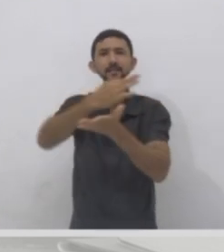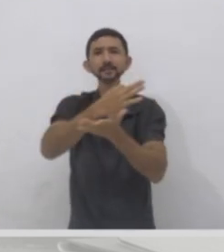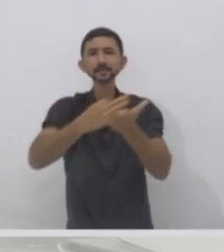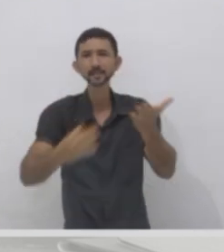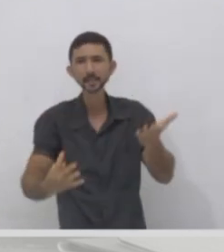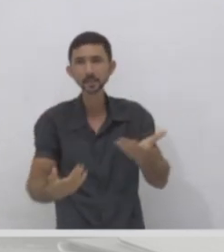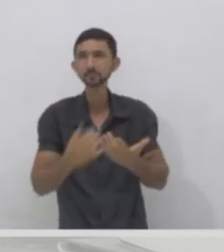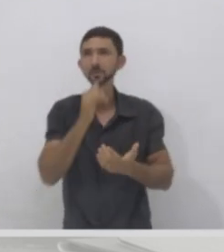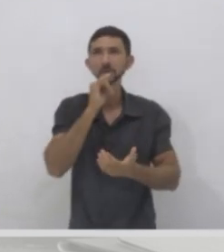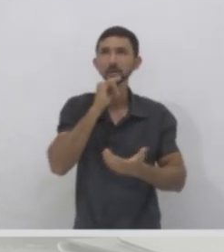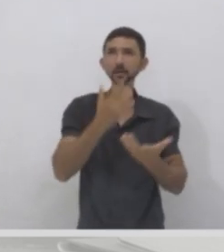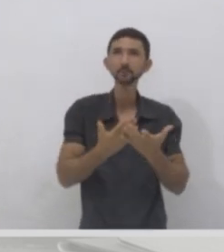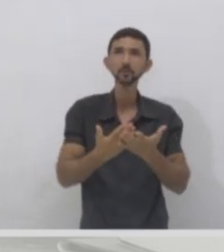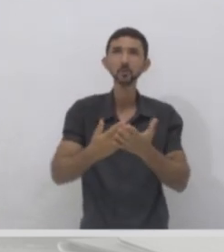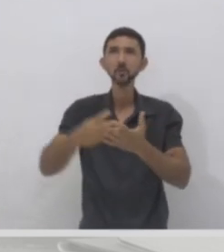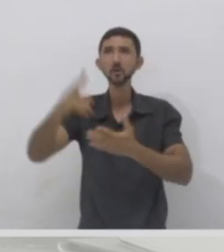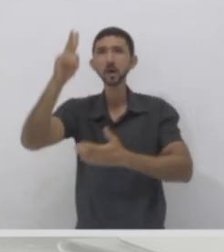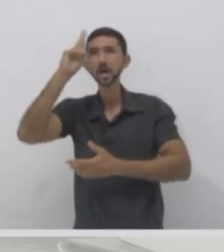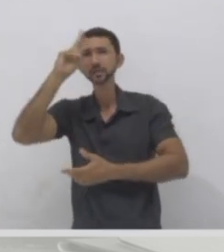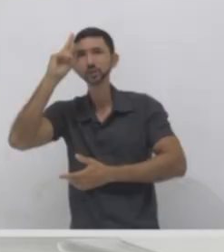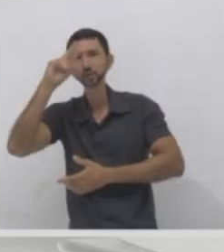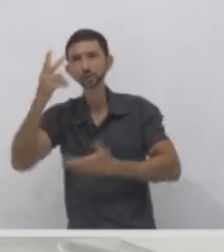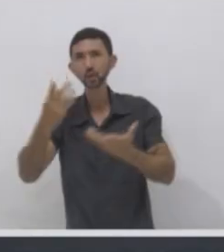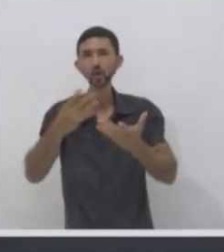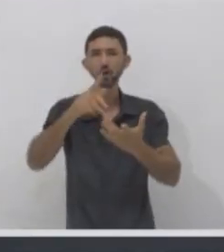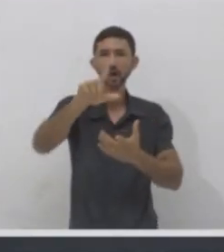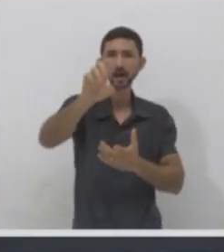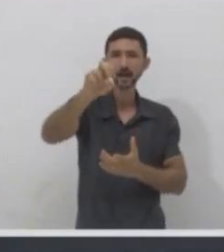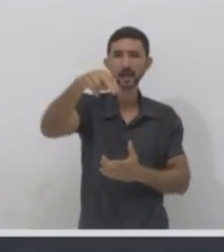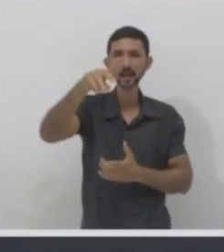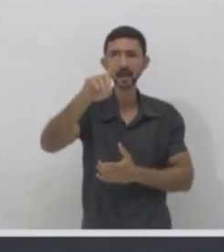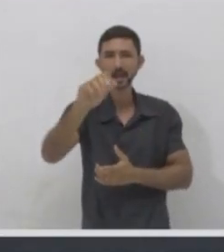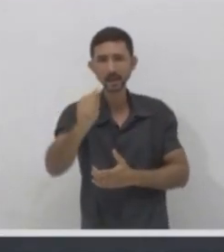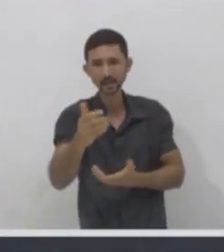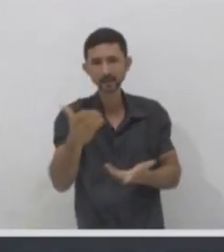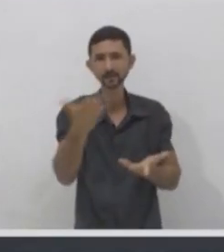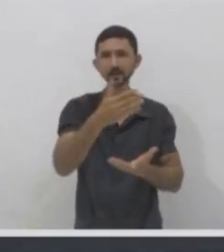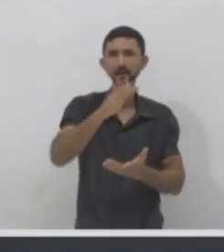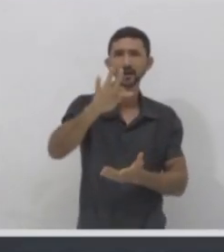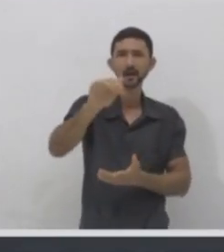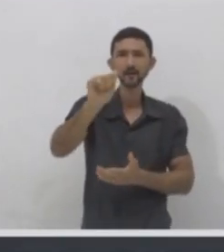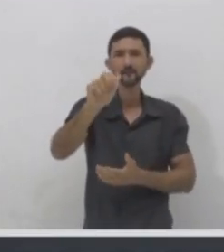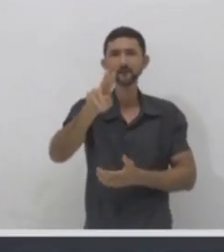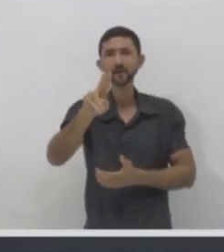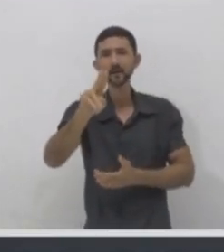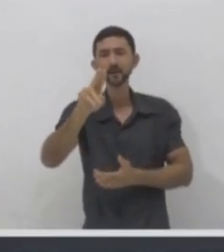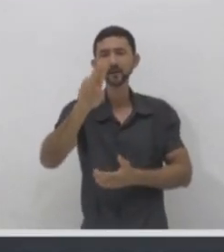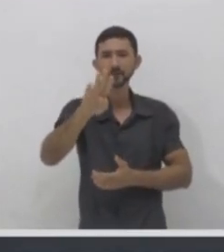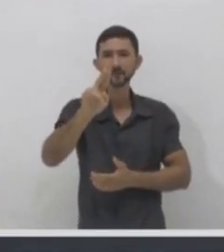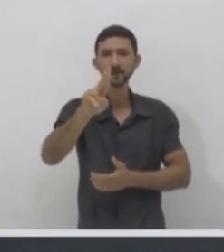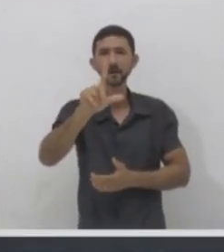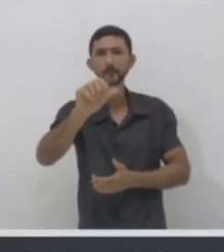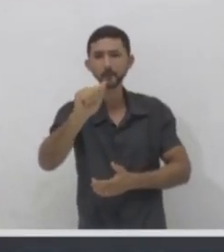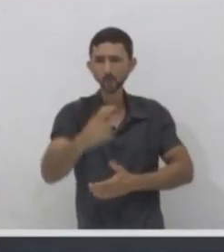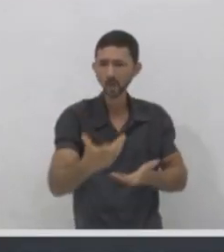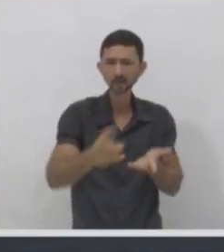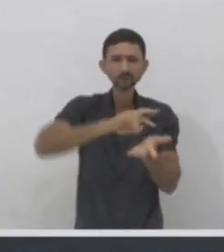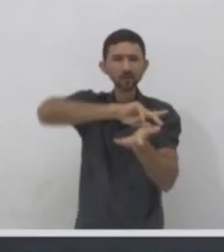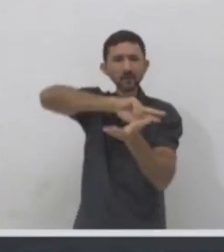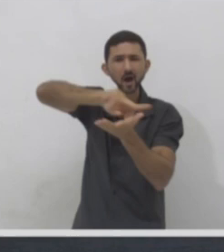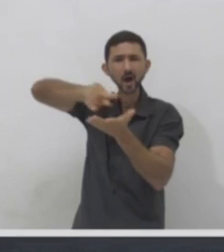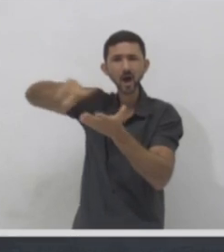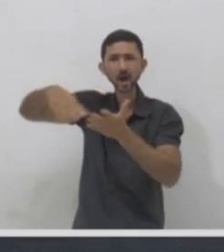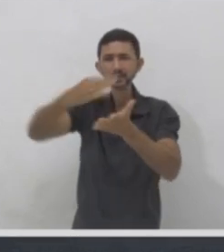fábula, as lendas, as novelas, os textos teatrais, uma infinidade